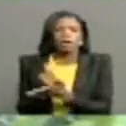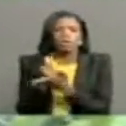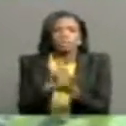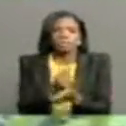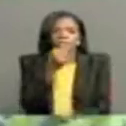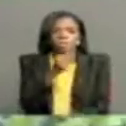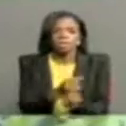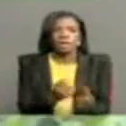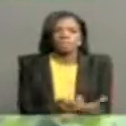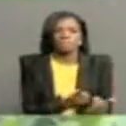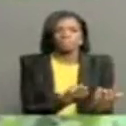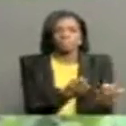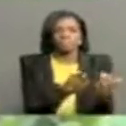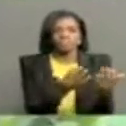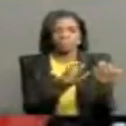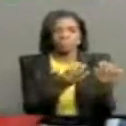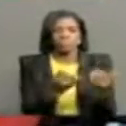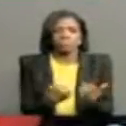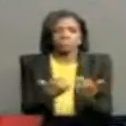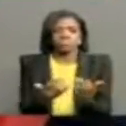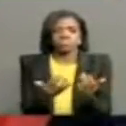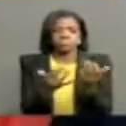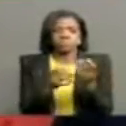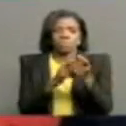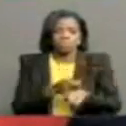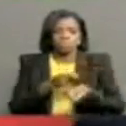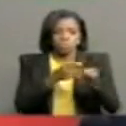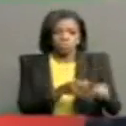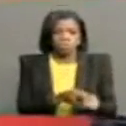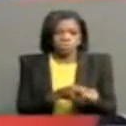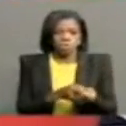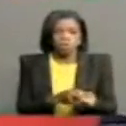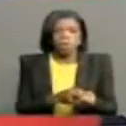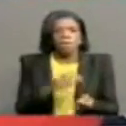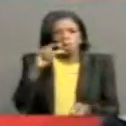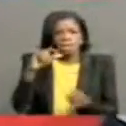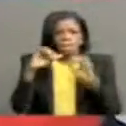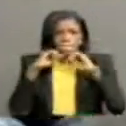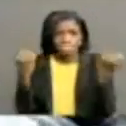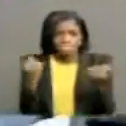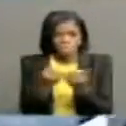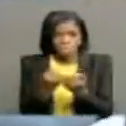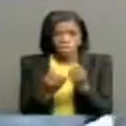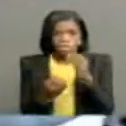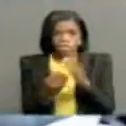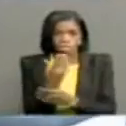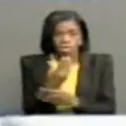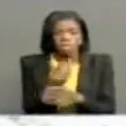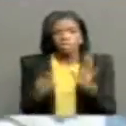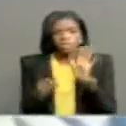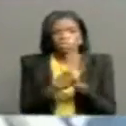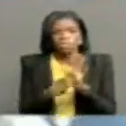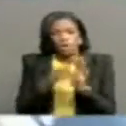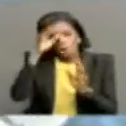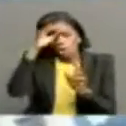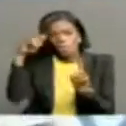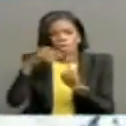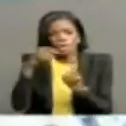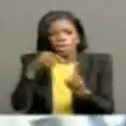social, principalmente para aquelas que contam já com pequenas empresas familiares, como o Sr. Castro Sacamuanga,